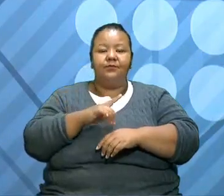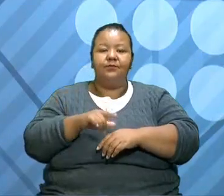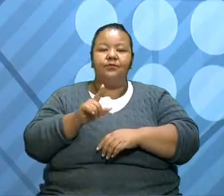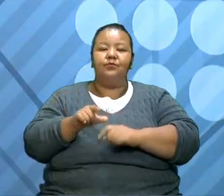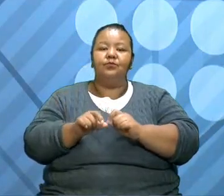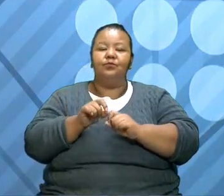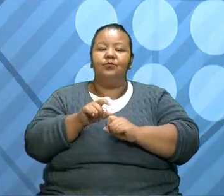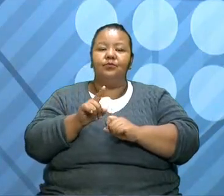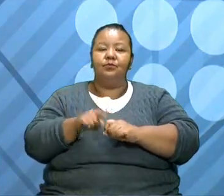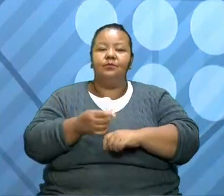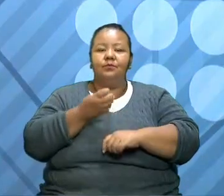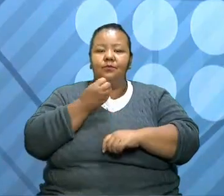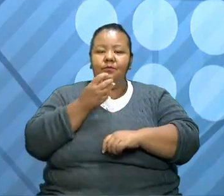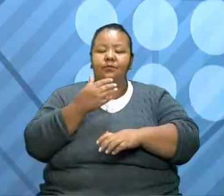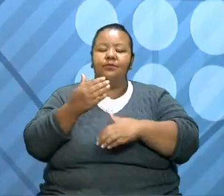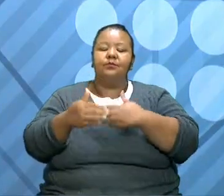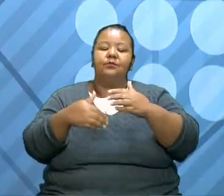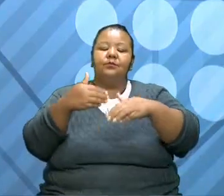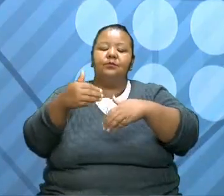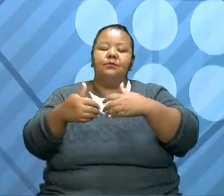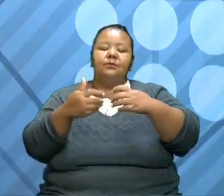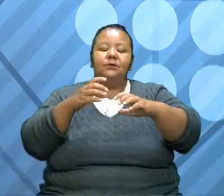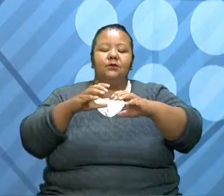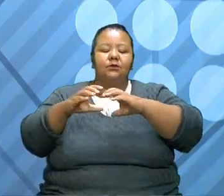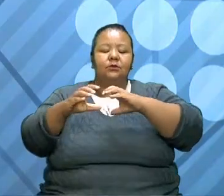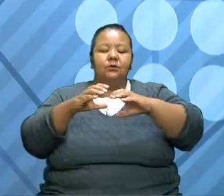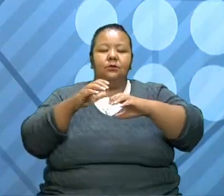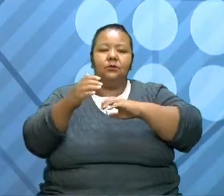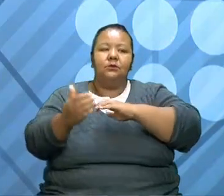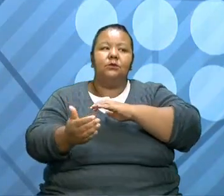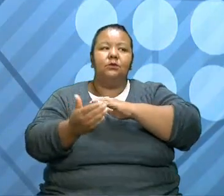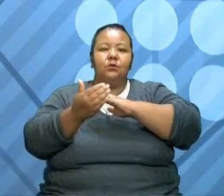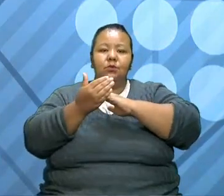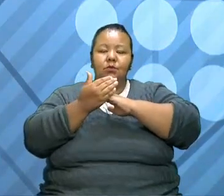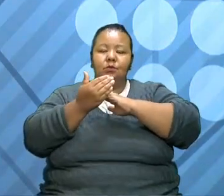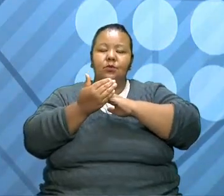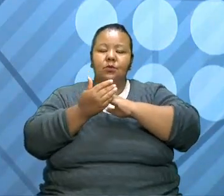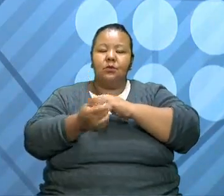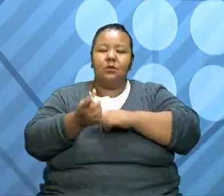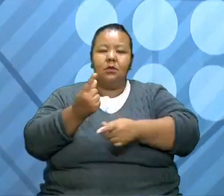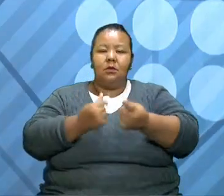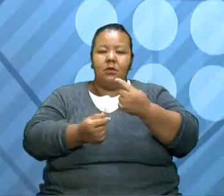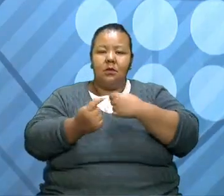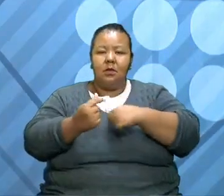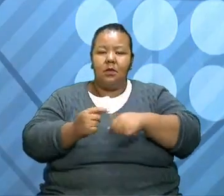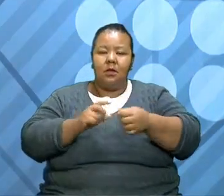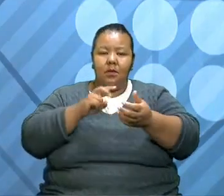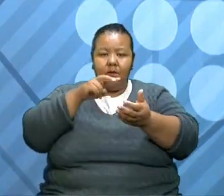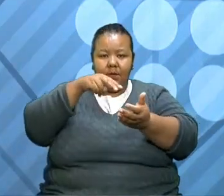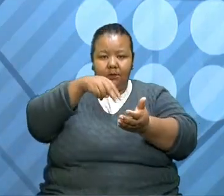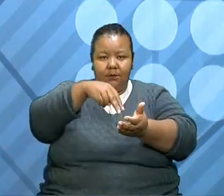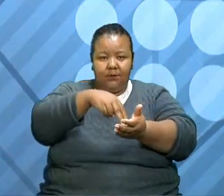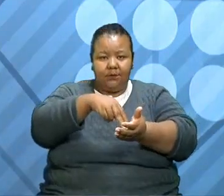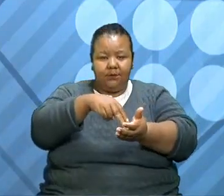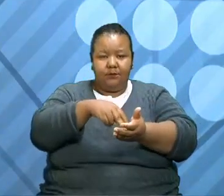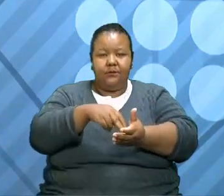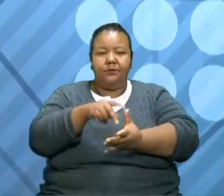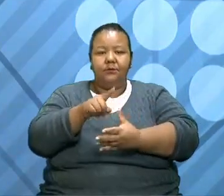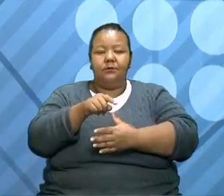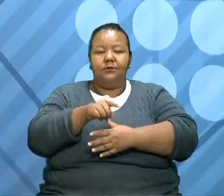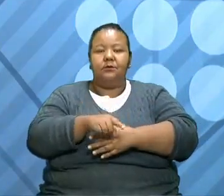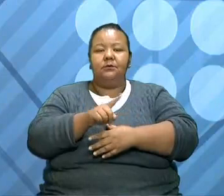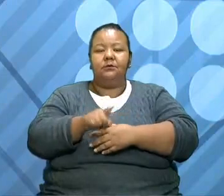base o quê? Um bom processo de comunicação vai apoiar a minha administração participativa. A minha administração participativa, como diz o nome, é